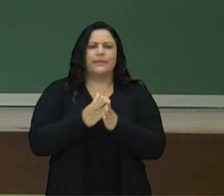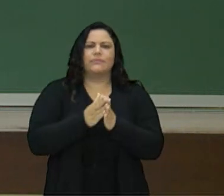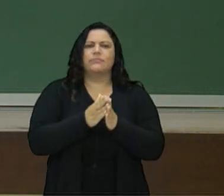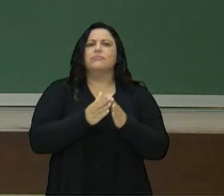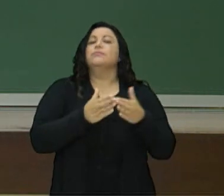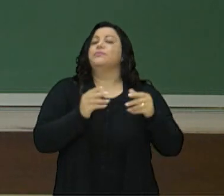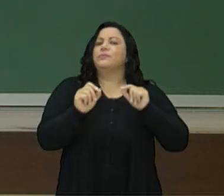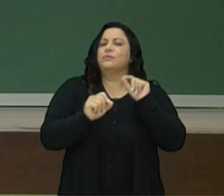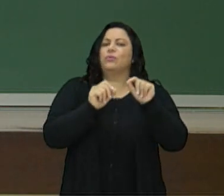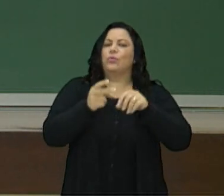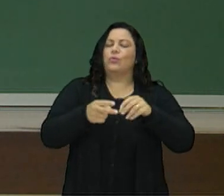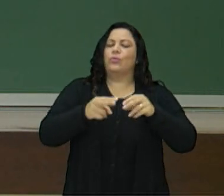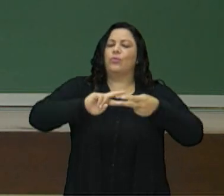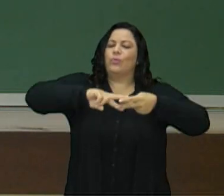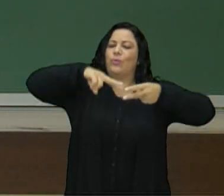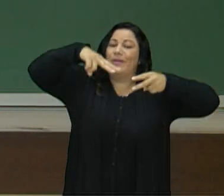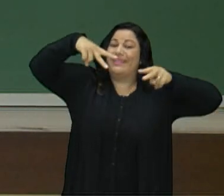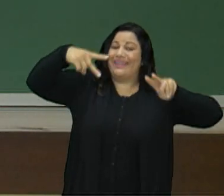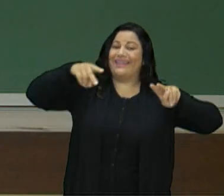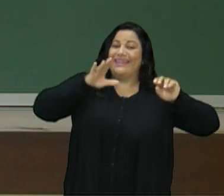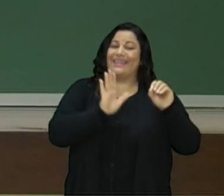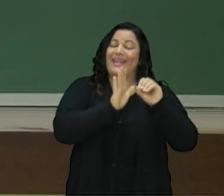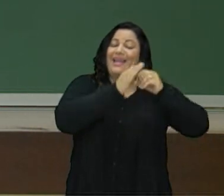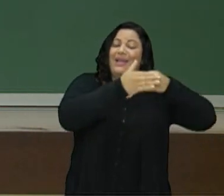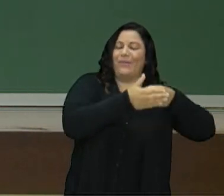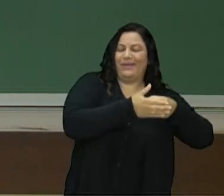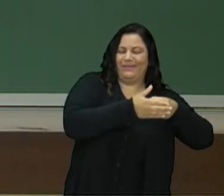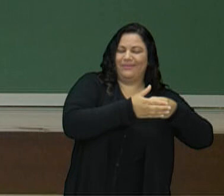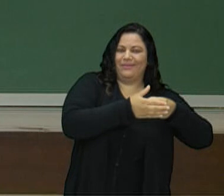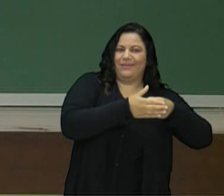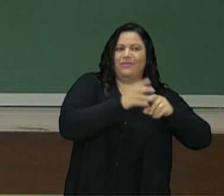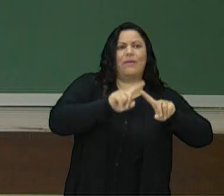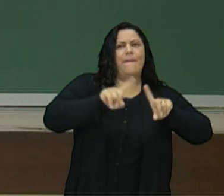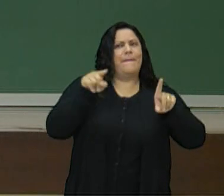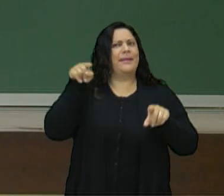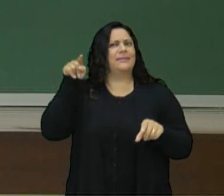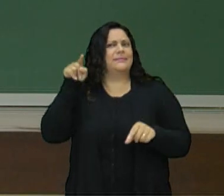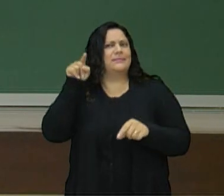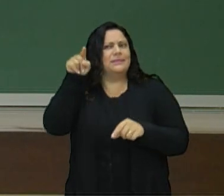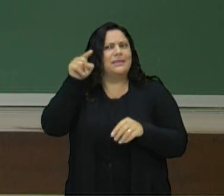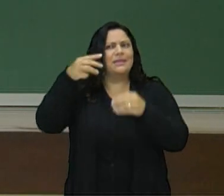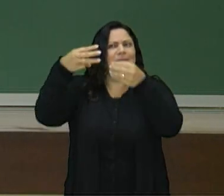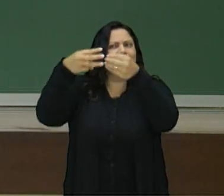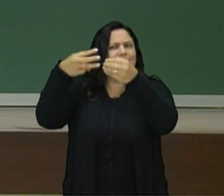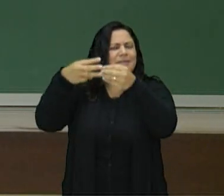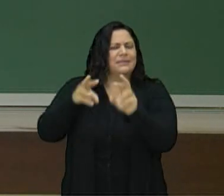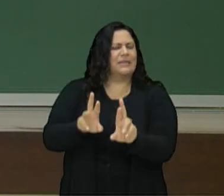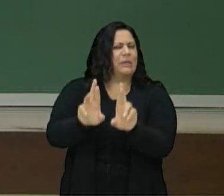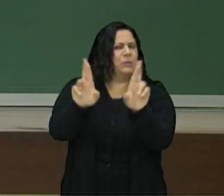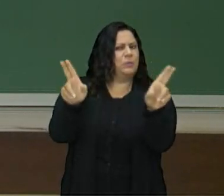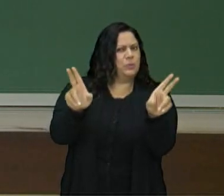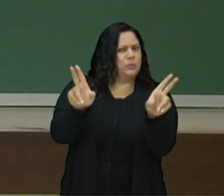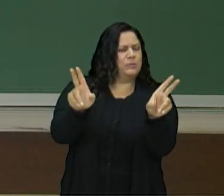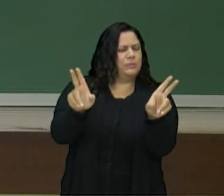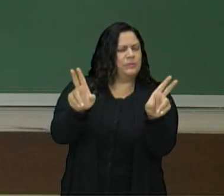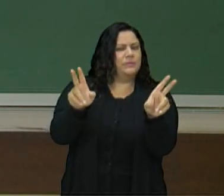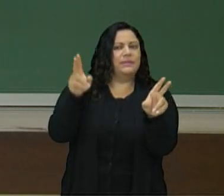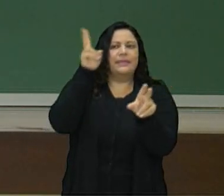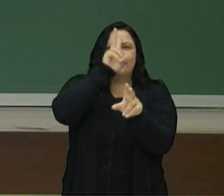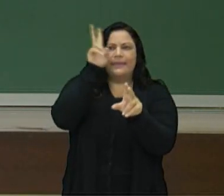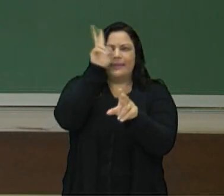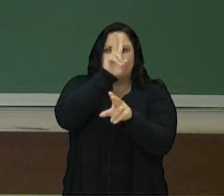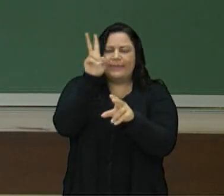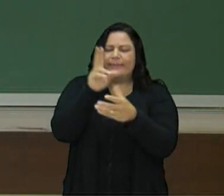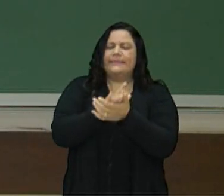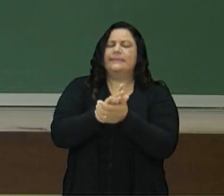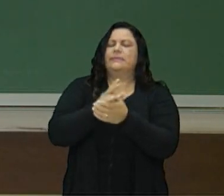DNA guardado por um pacote de membrana. Mas não é o caso dessa célula que está aqui. Nessa célula o núcleo é difuso, lembra a comparação com o seu